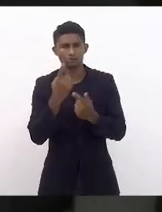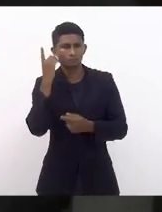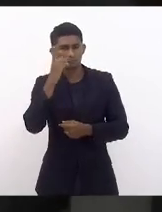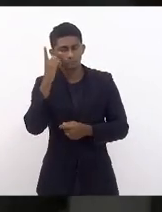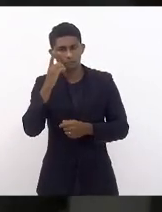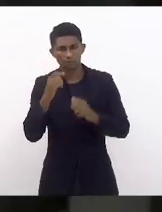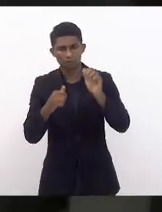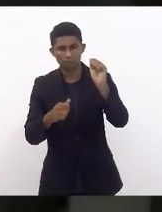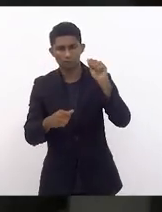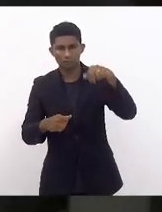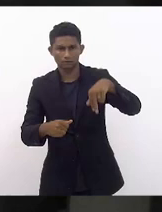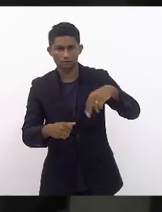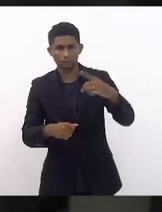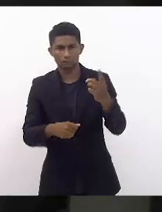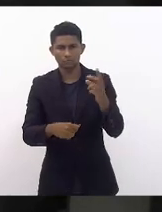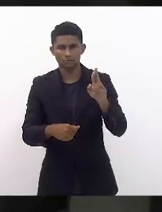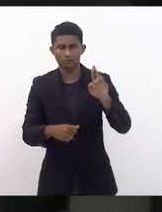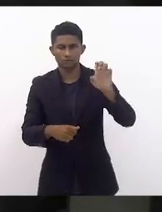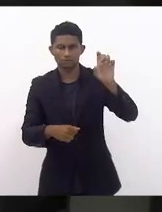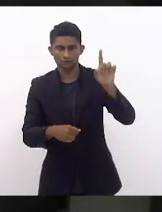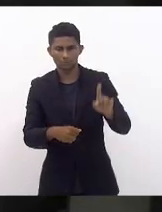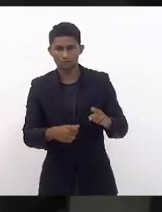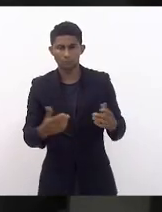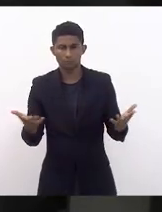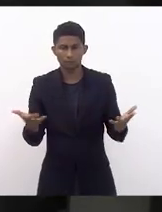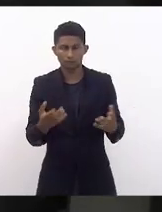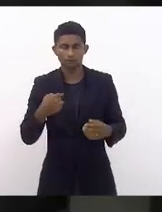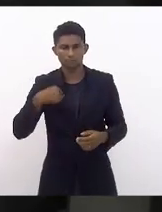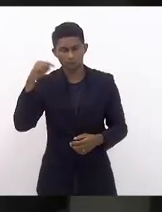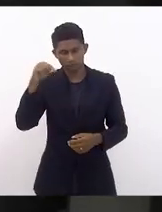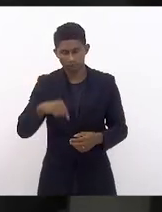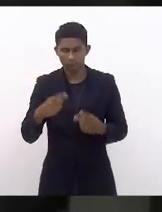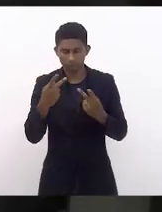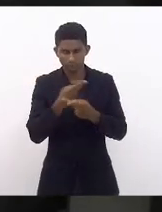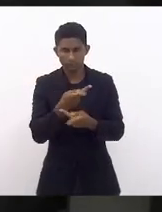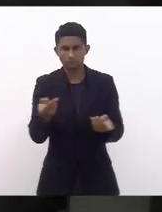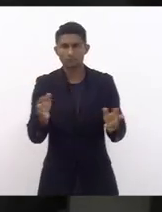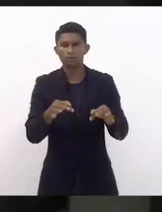Siciliano. E eu gostaria agora, então, de finalizar